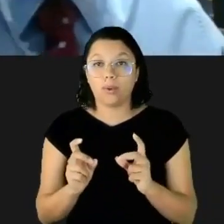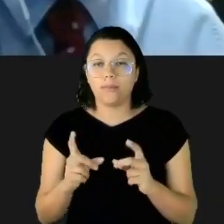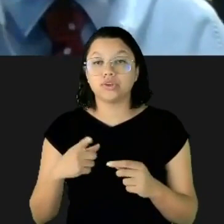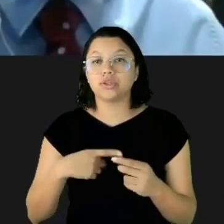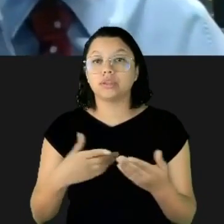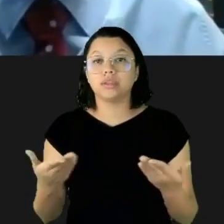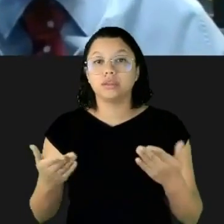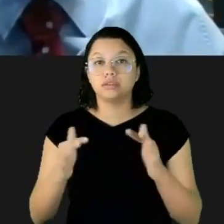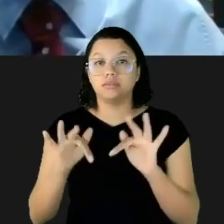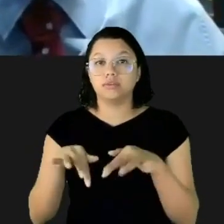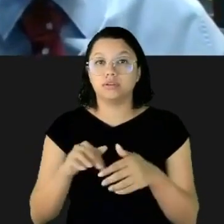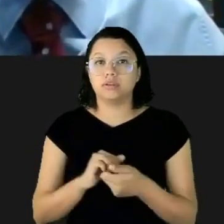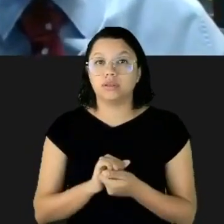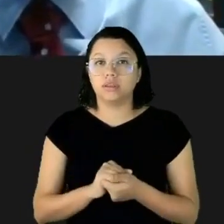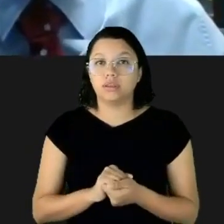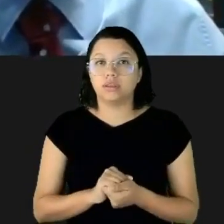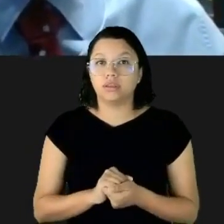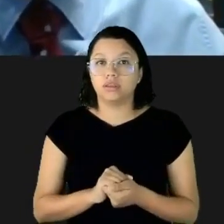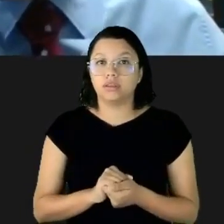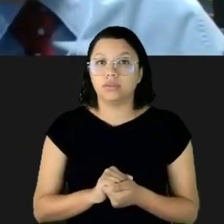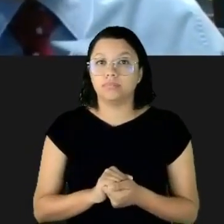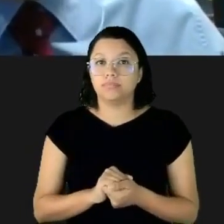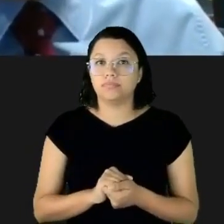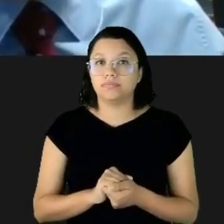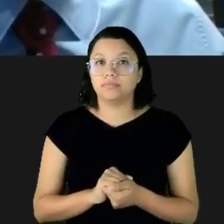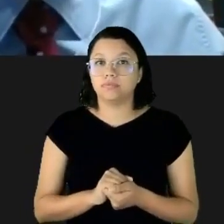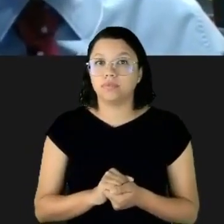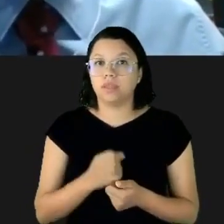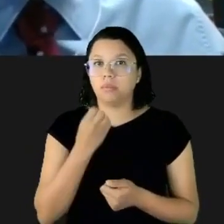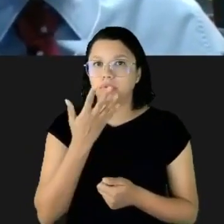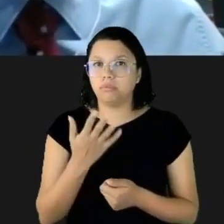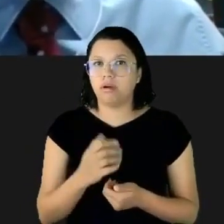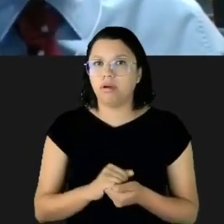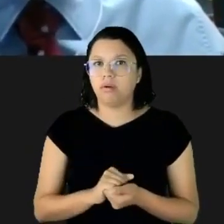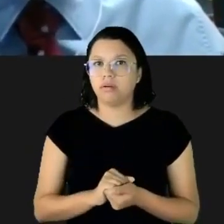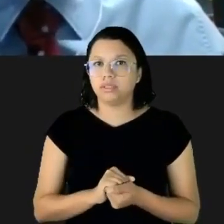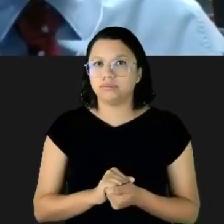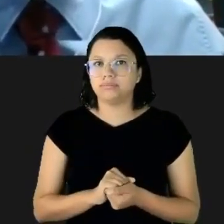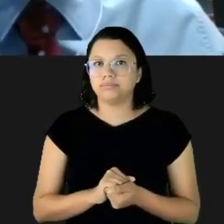tem essa essa finalidade que eu reputo que é muito boa